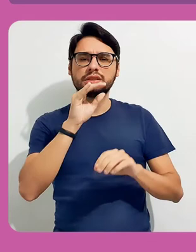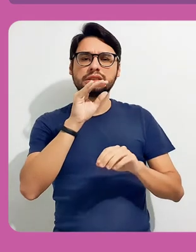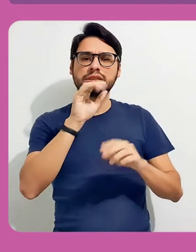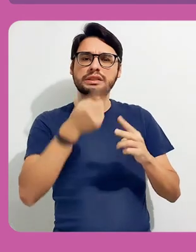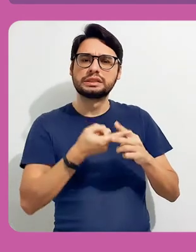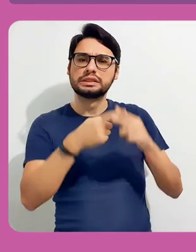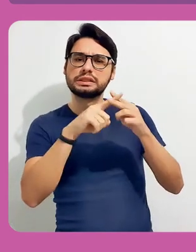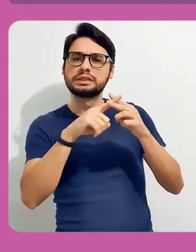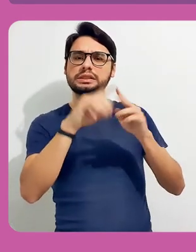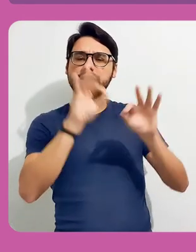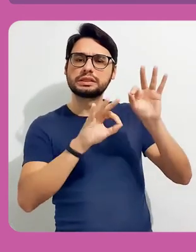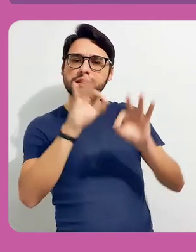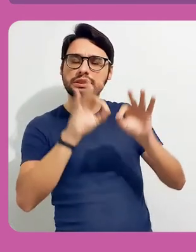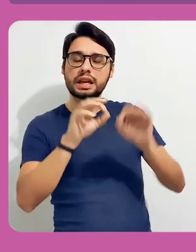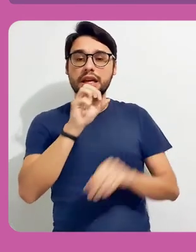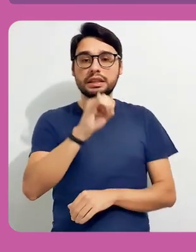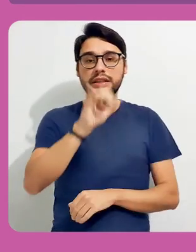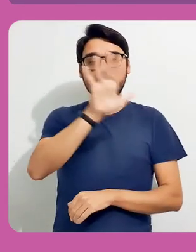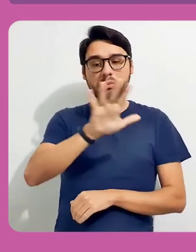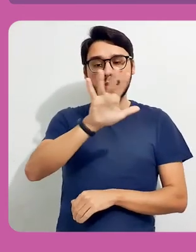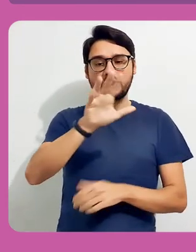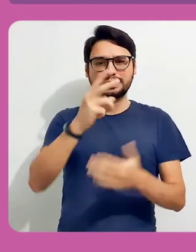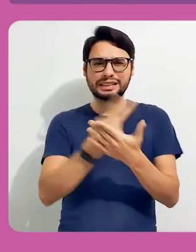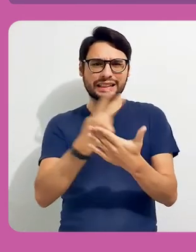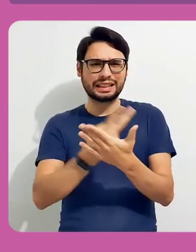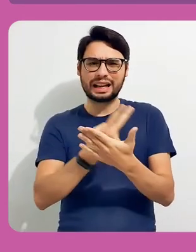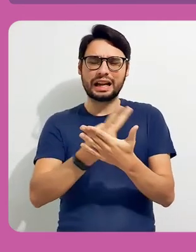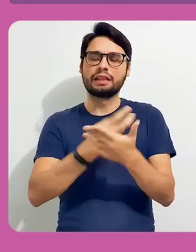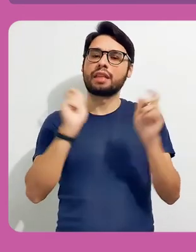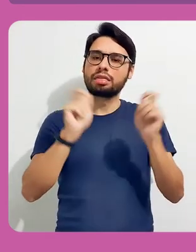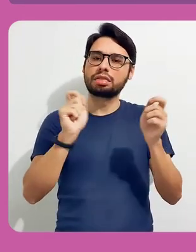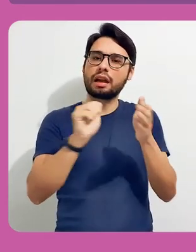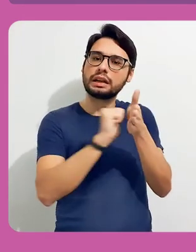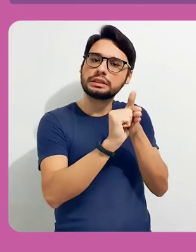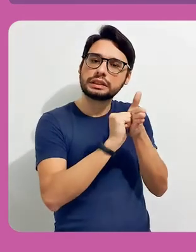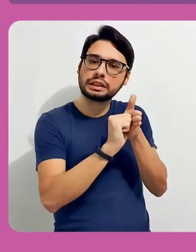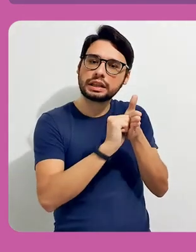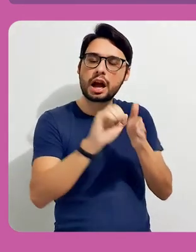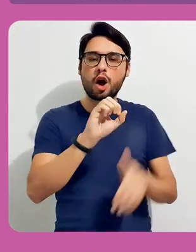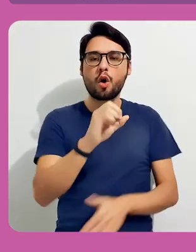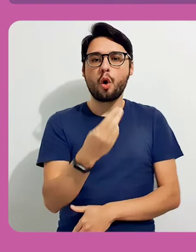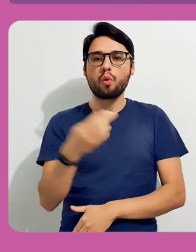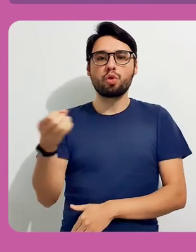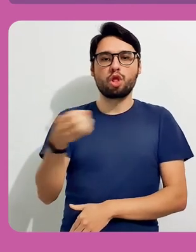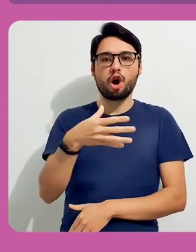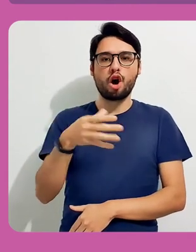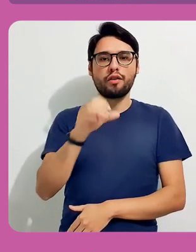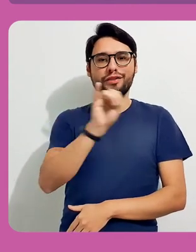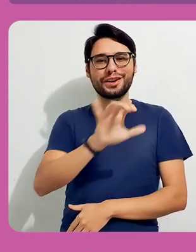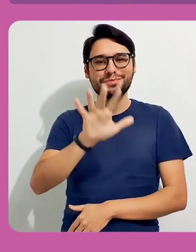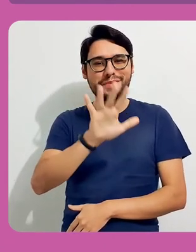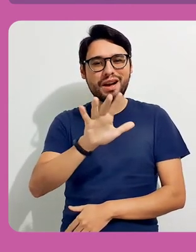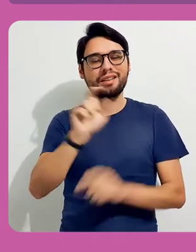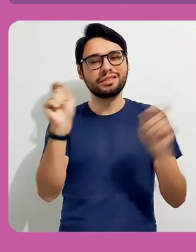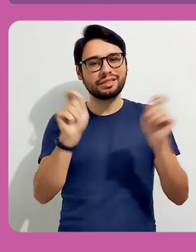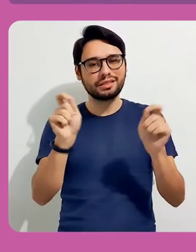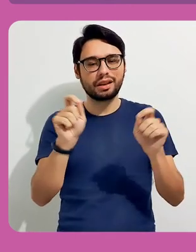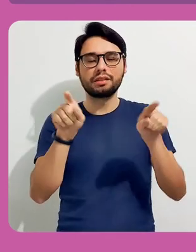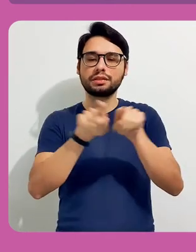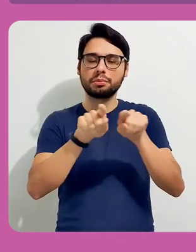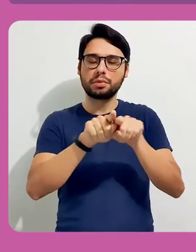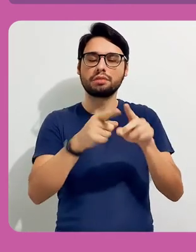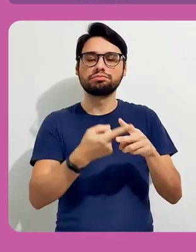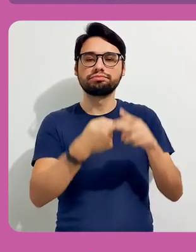a opção de inserir a nova imagem, de apagar ela, tá? Então vejam as